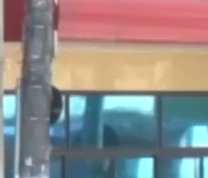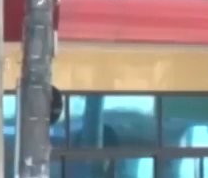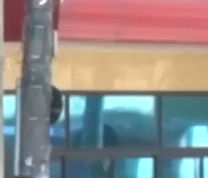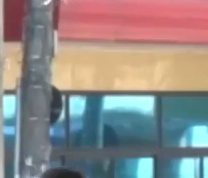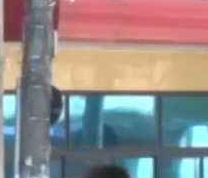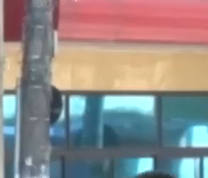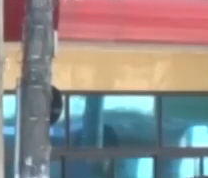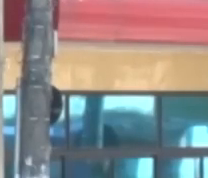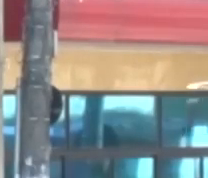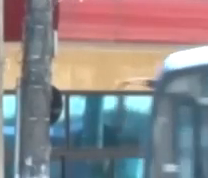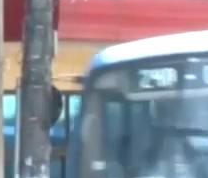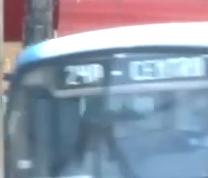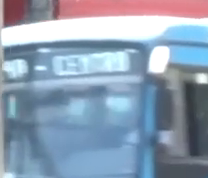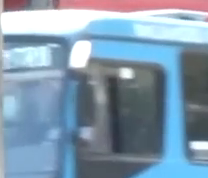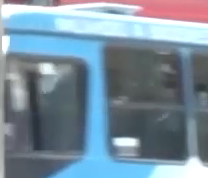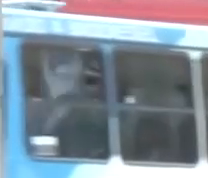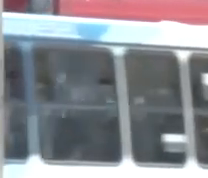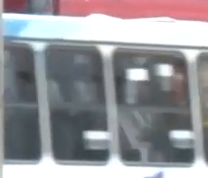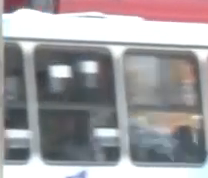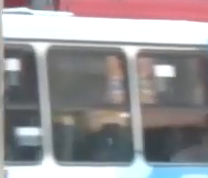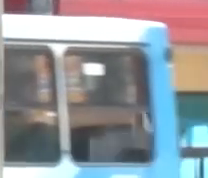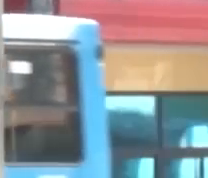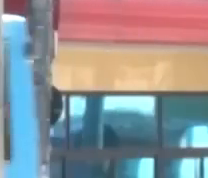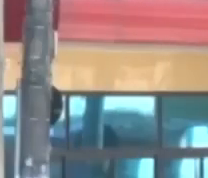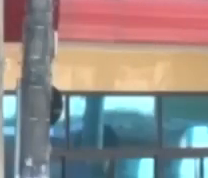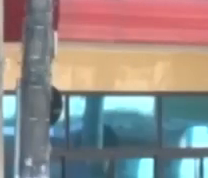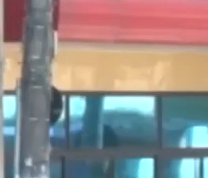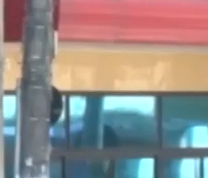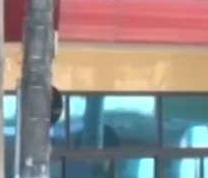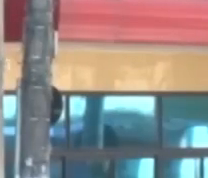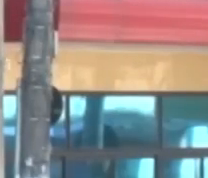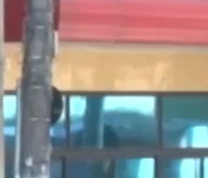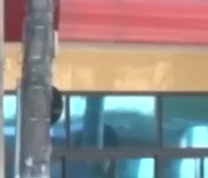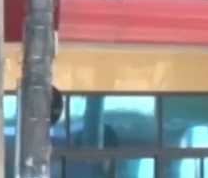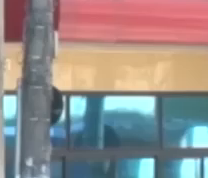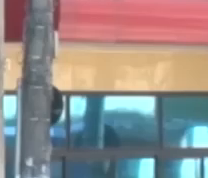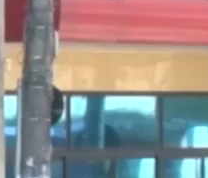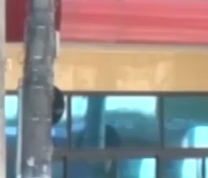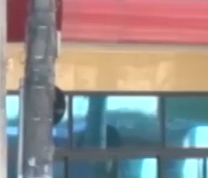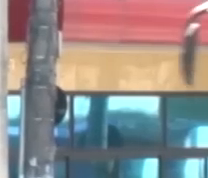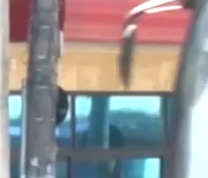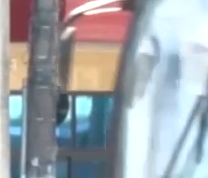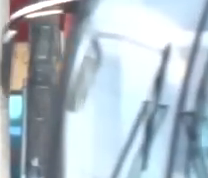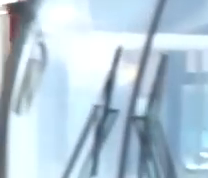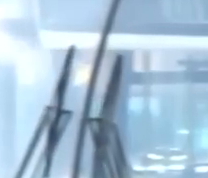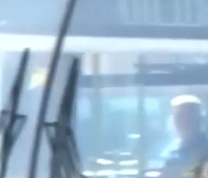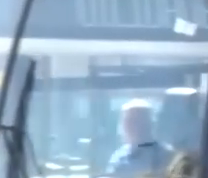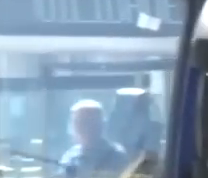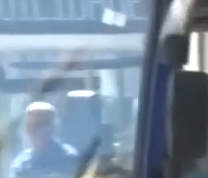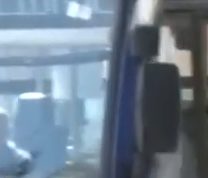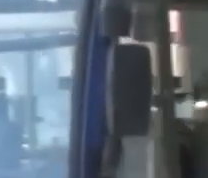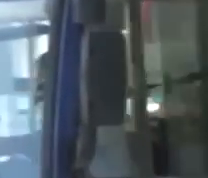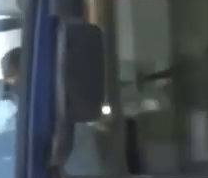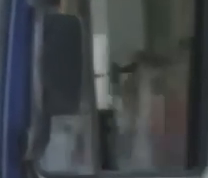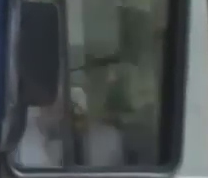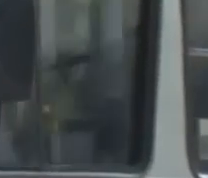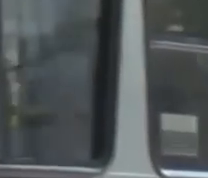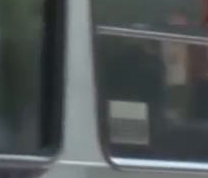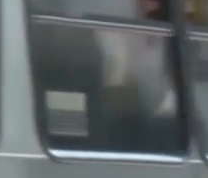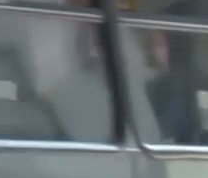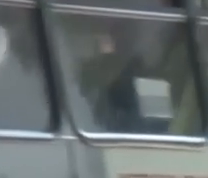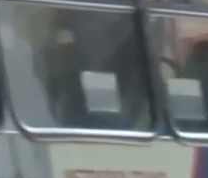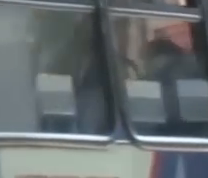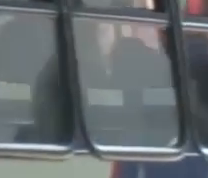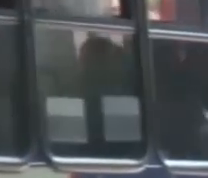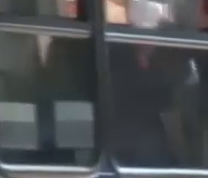ser mais exato, a sessão legislativa vai do dia 1º de fevereiro a 30 de junho e de 1º de agosto